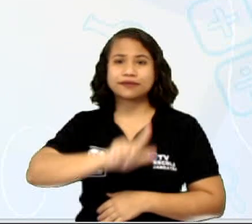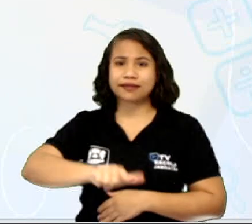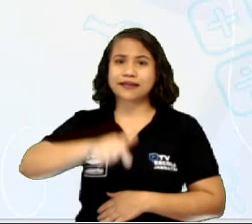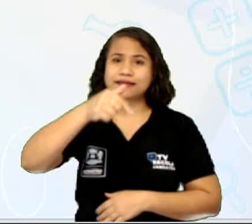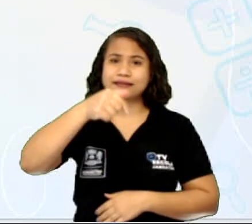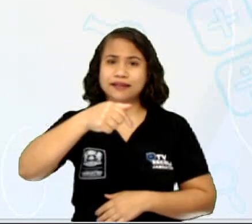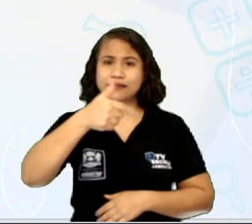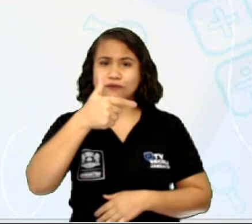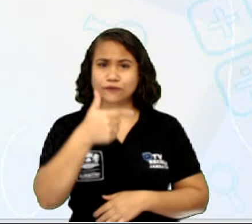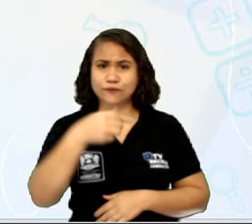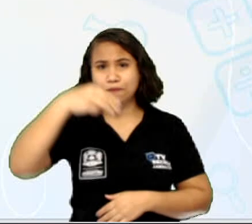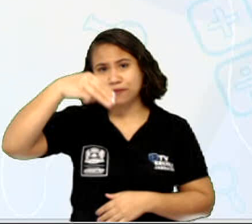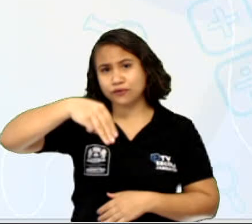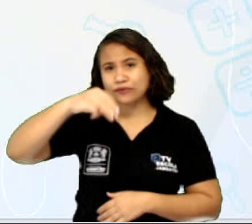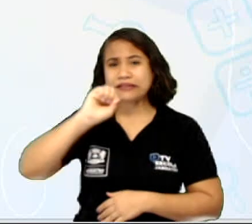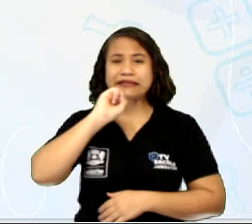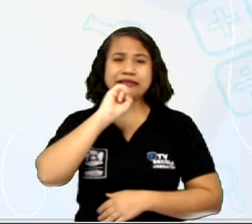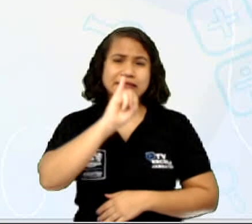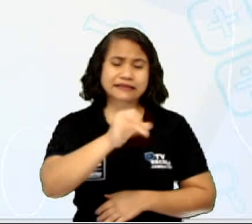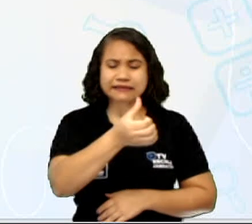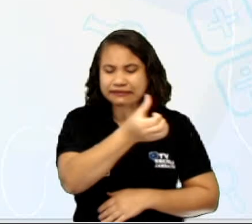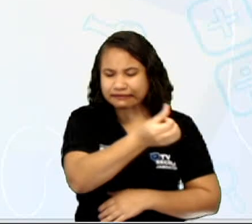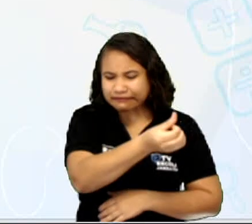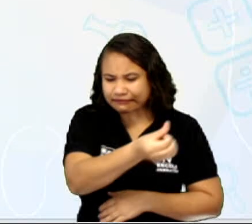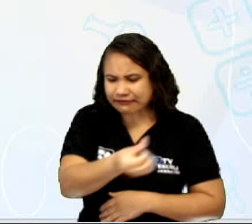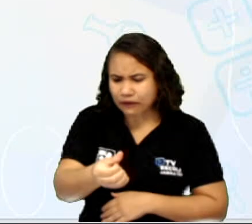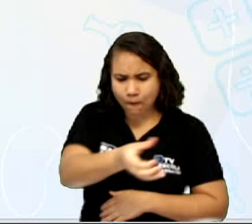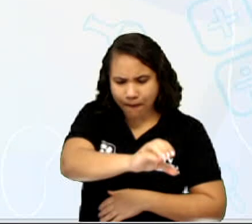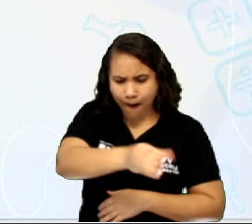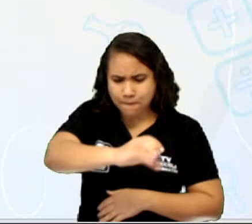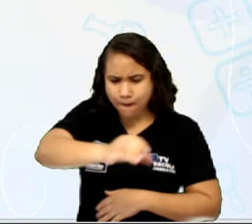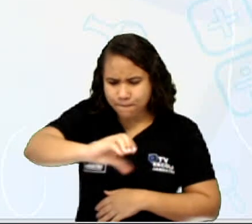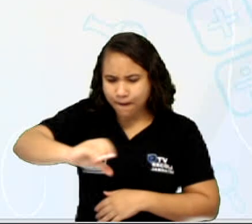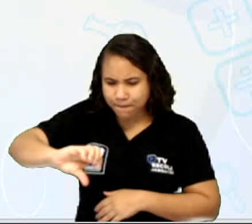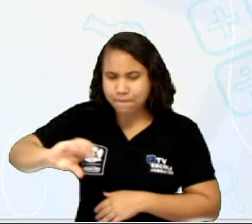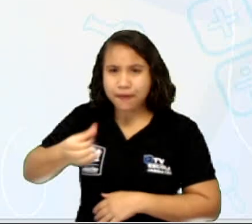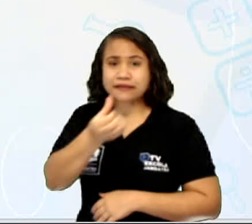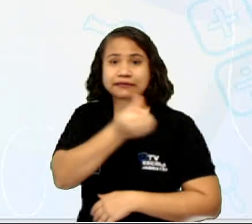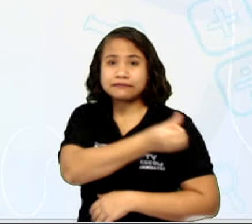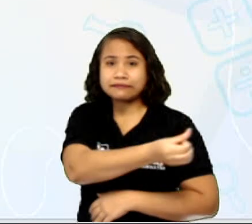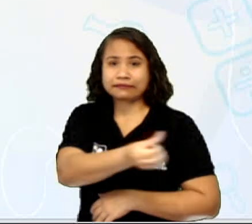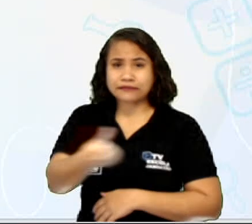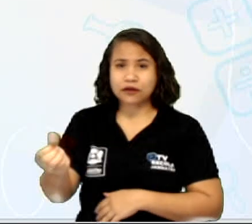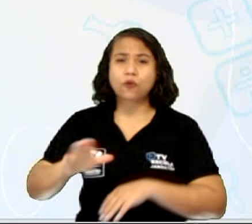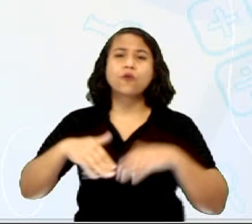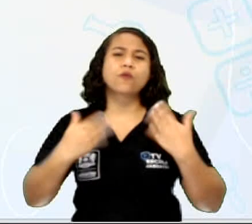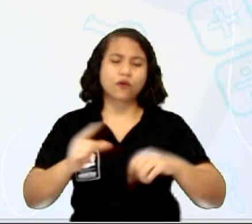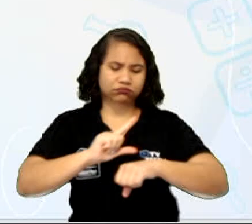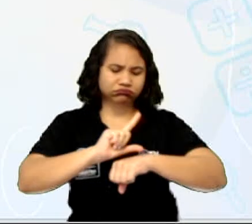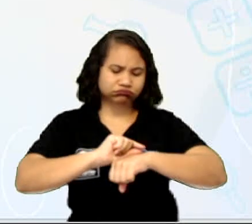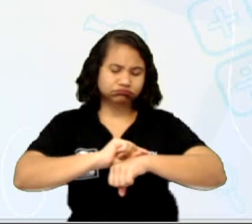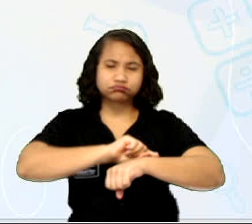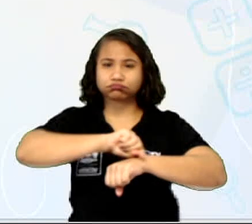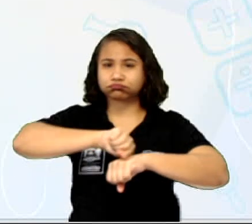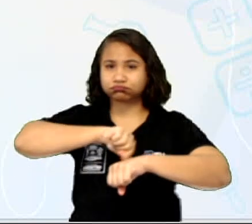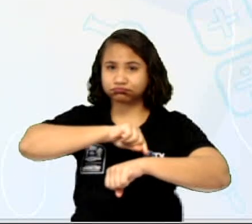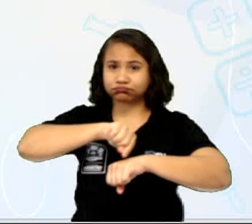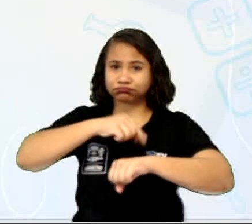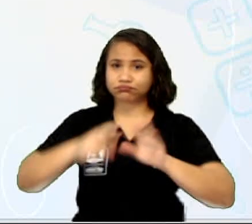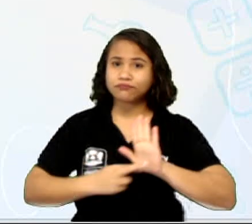72 minutos se forem seis torneiras quantos minutos vão ser usados eu não sei